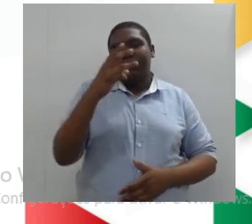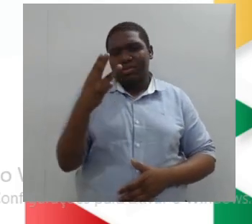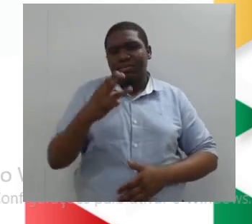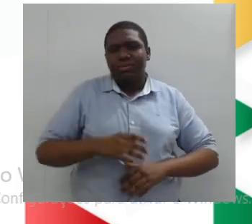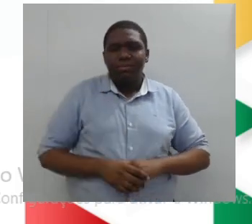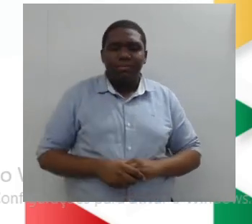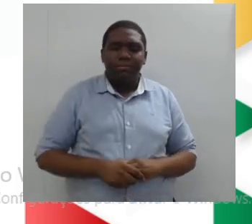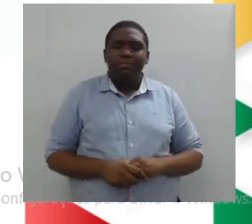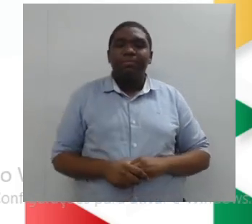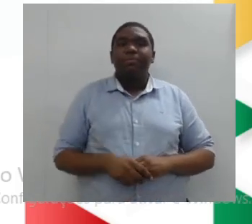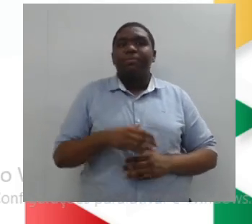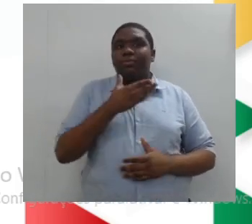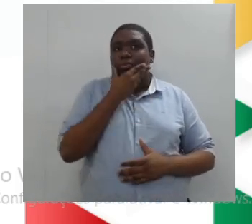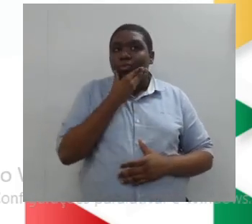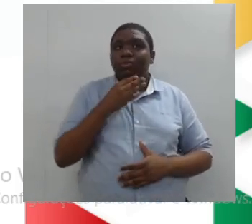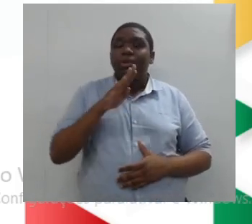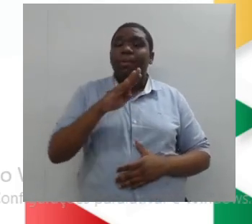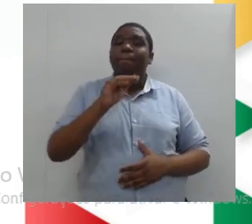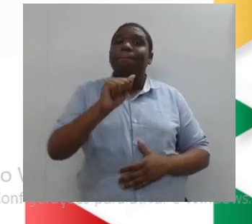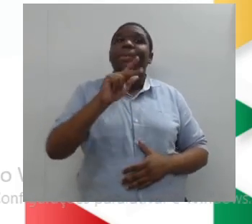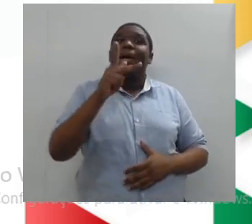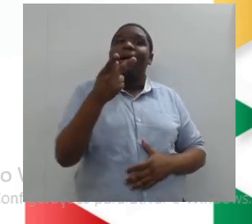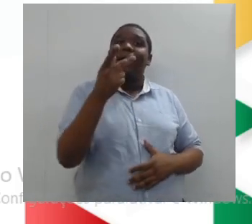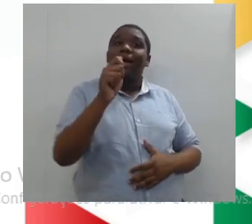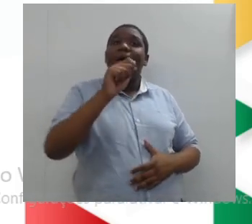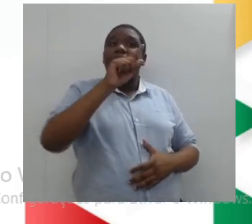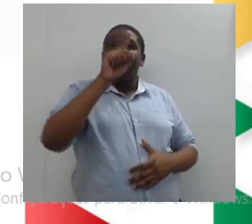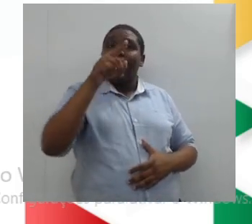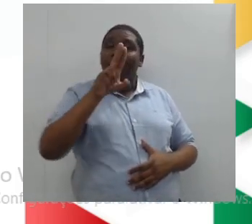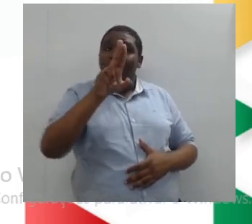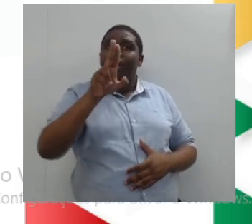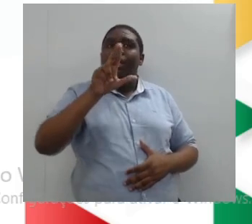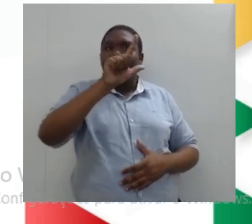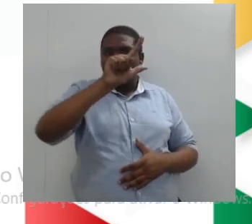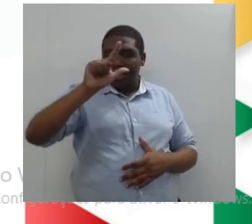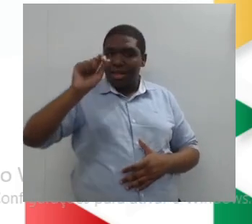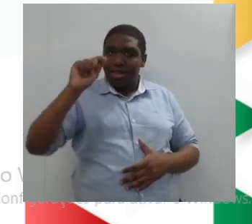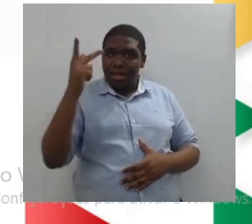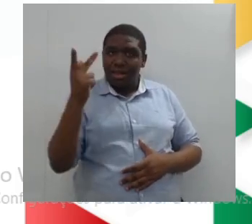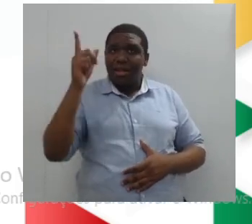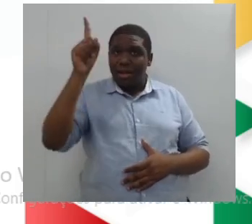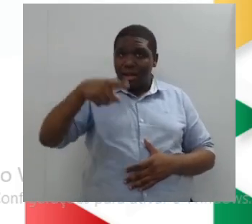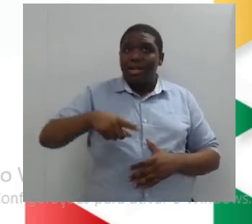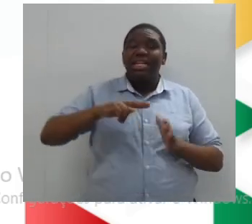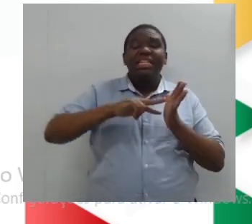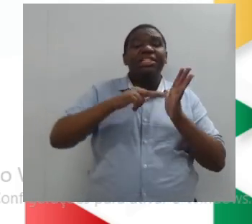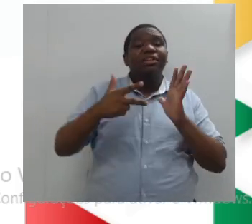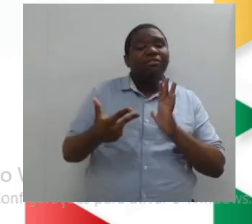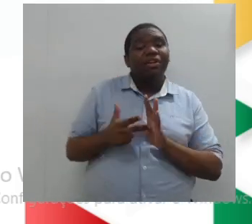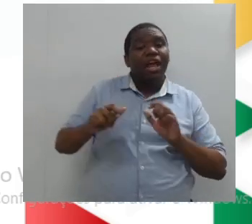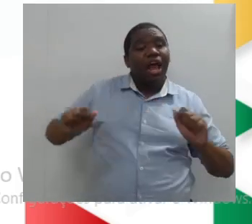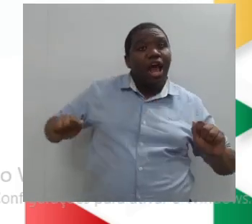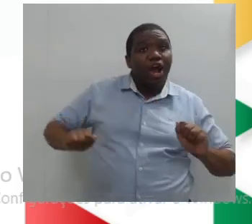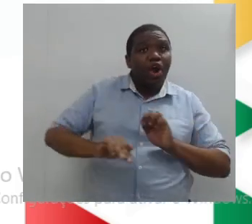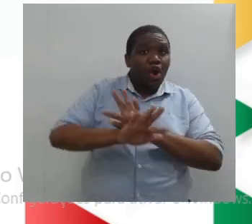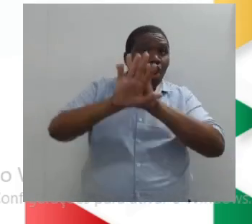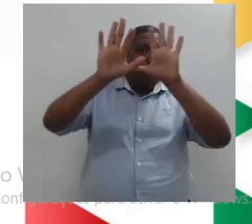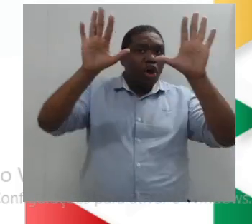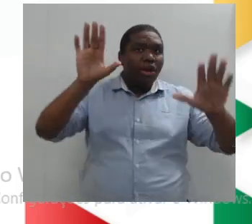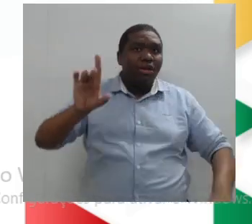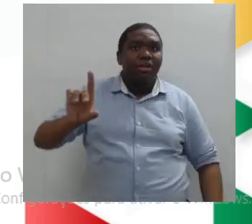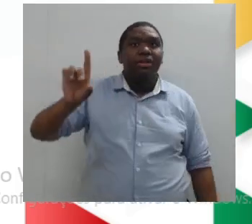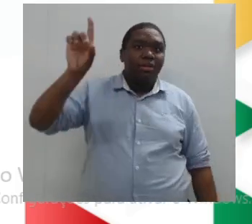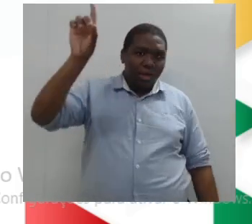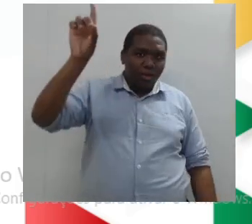1853. Baha'u'lláh é o título de Mirza Hussein Ali, que significa a glória de Deus